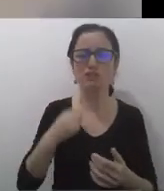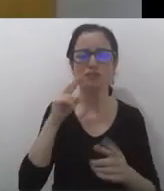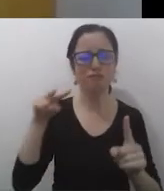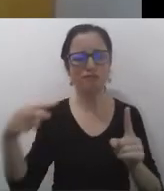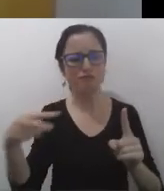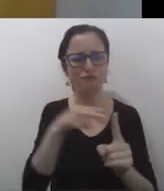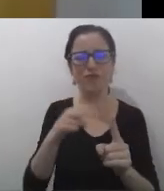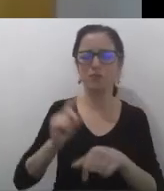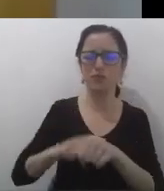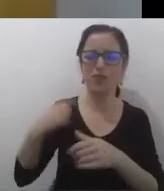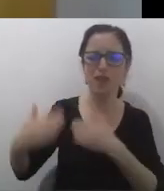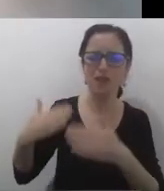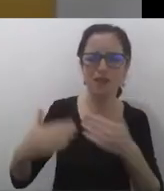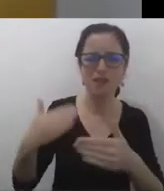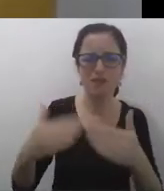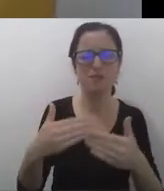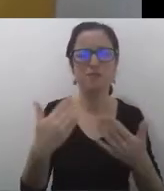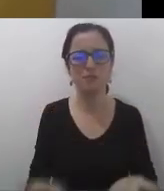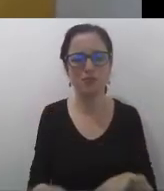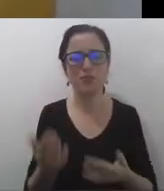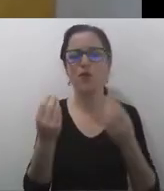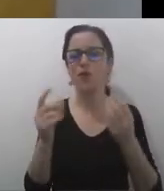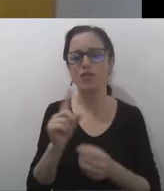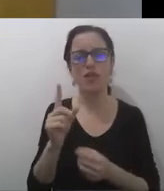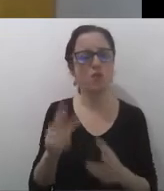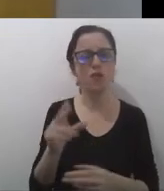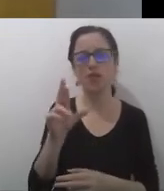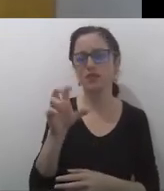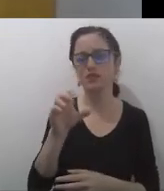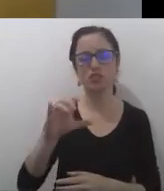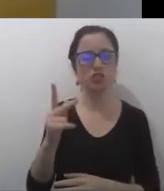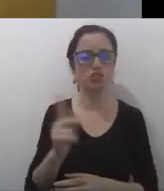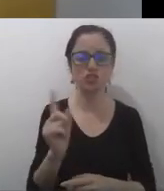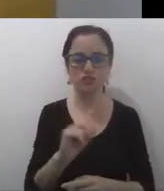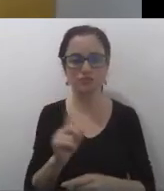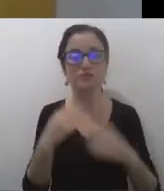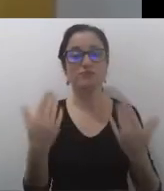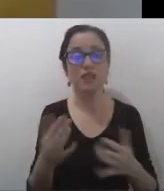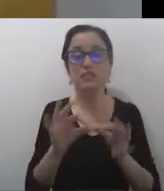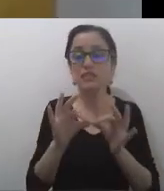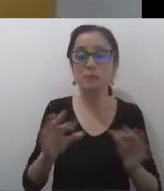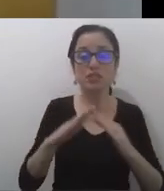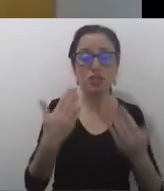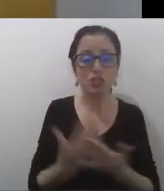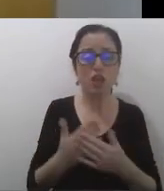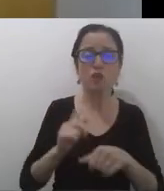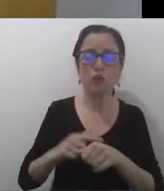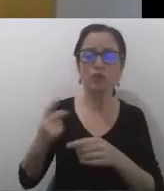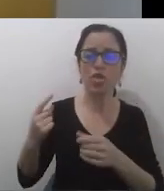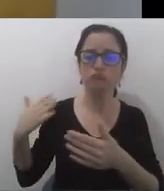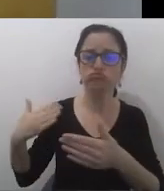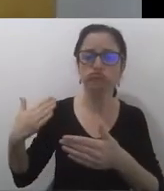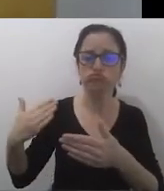tinham uma perspectiva de durar muito tempo, né? Não como o Reich dos 1000 anos, mas era uma escola para ter